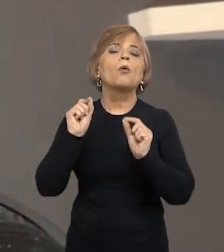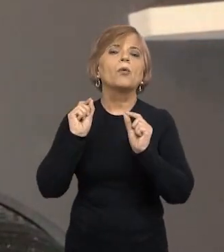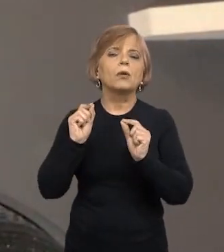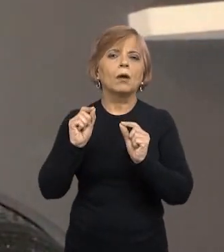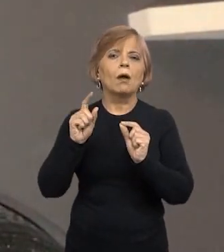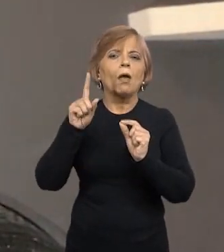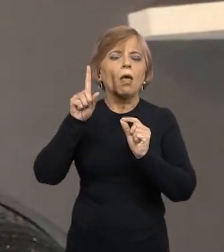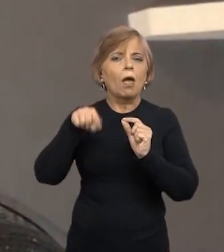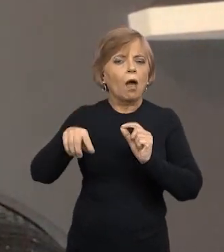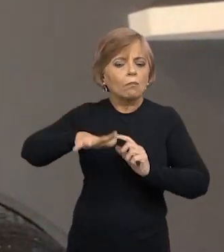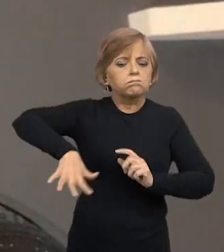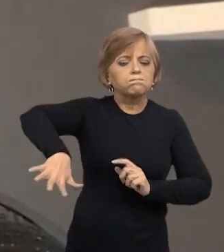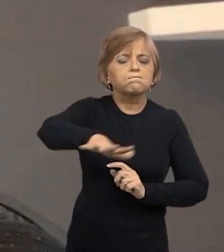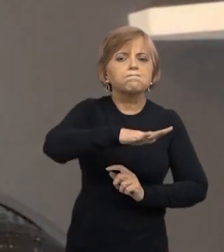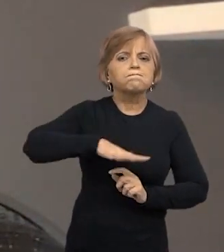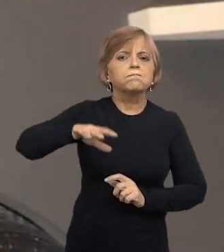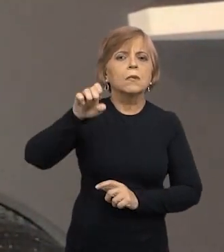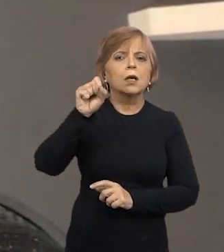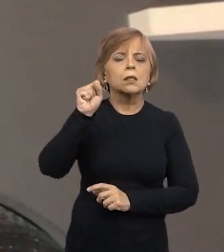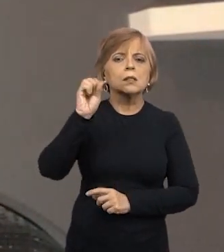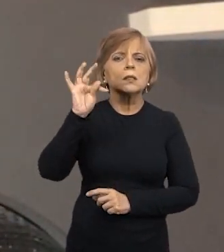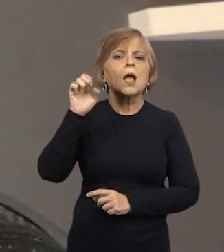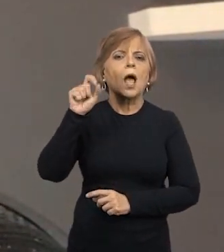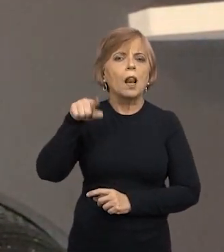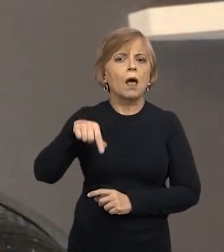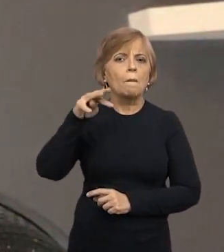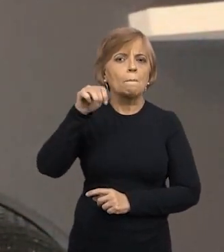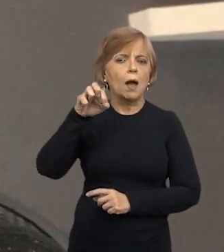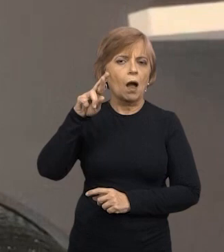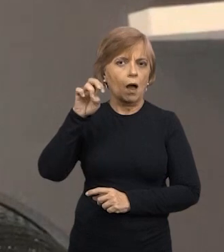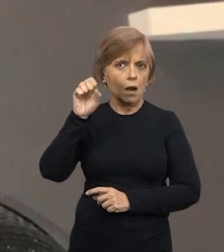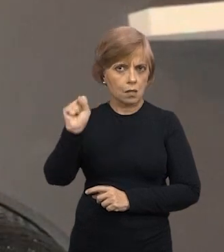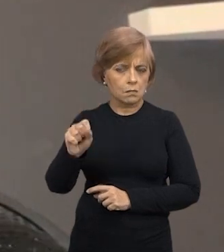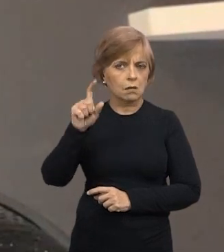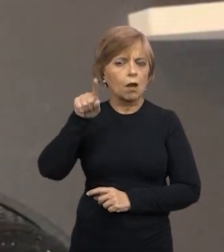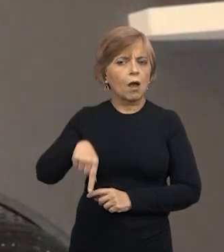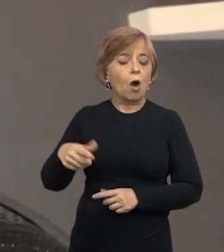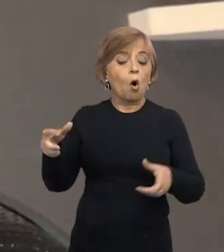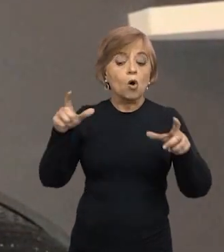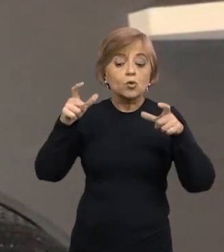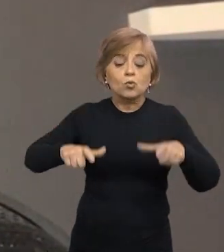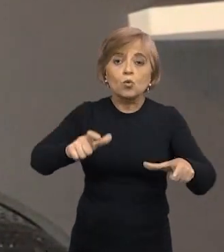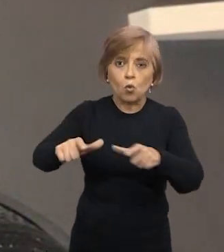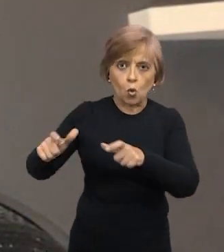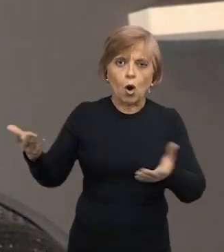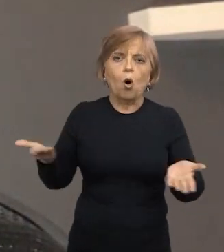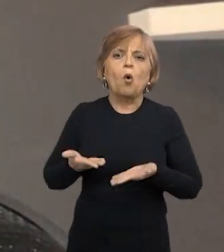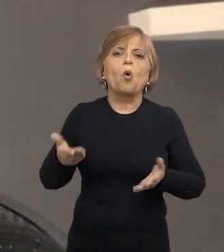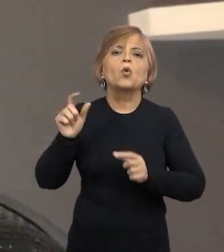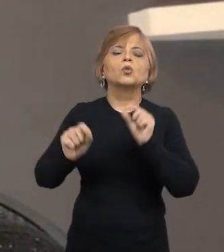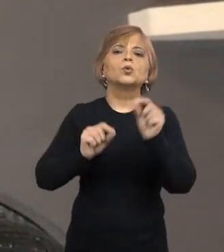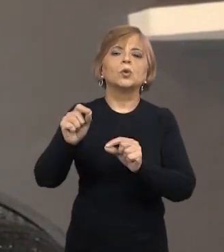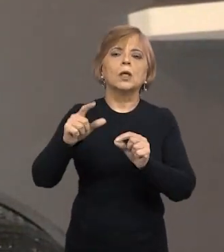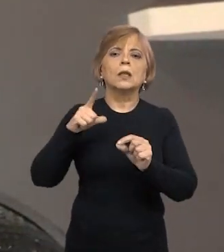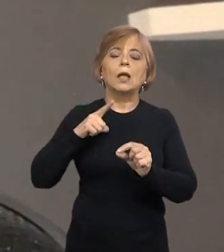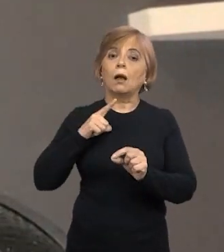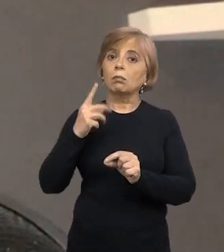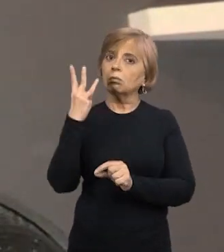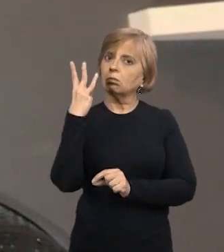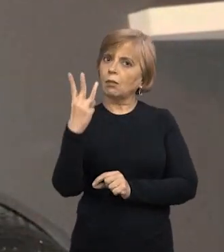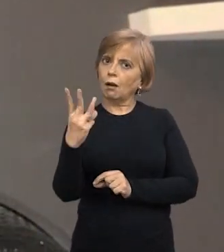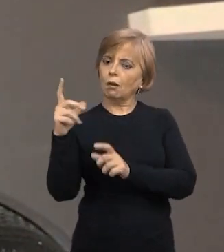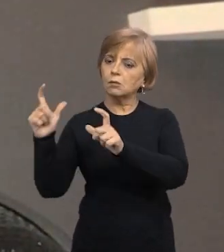Complexo Stella Maris. O Complexo Stella Maris, hoje, contempla 3